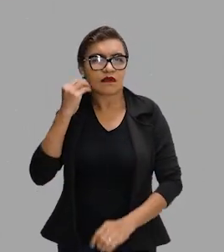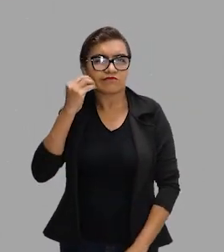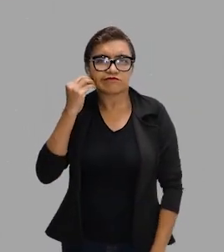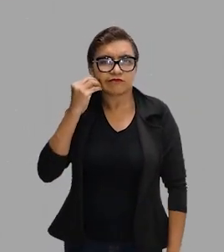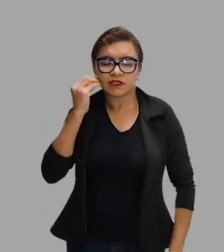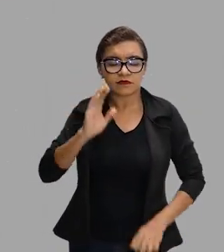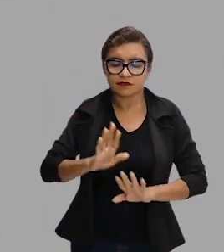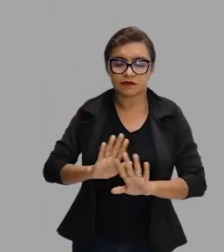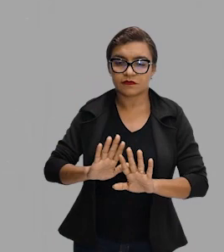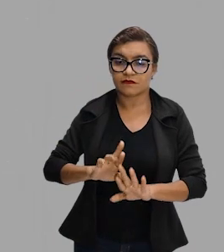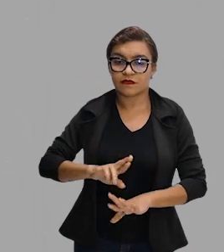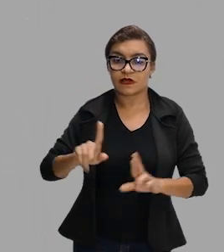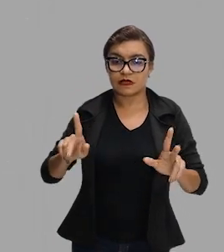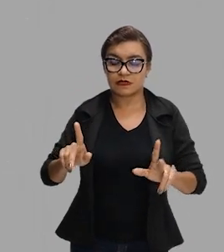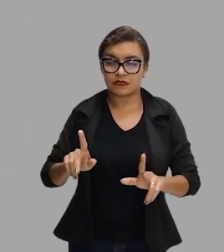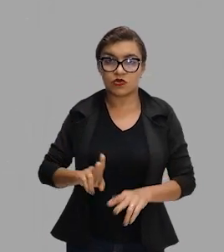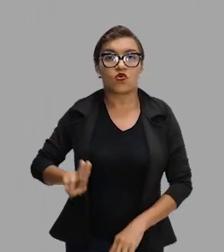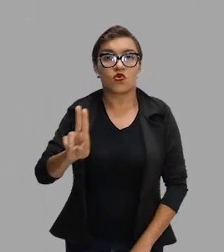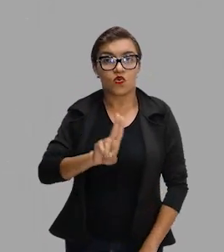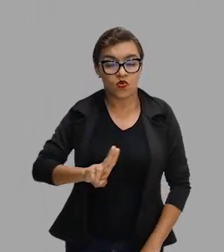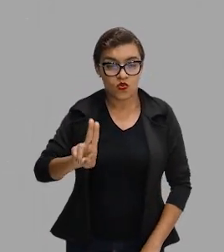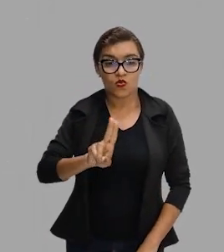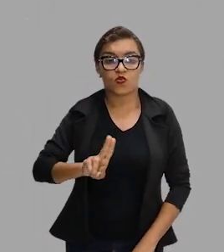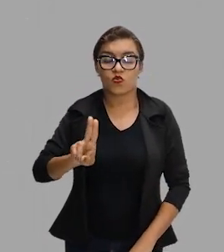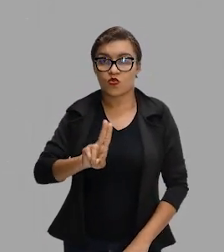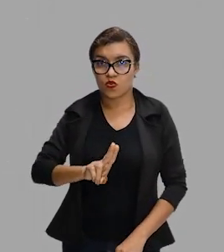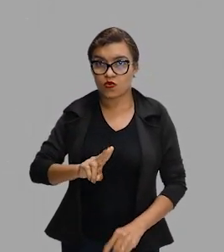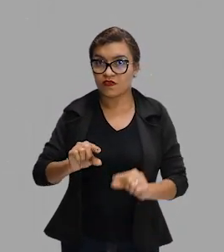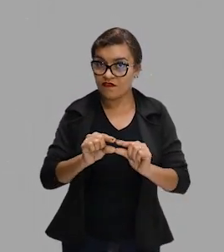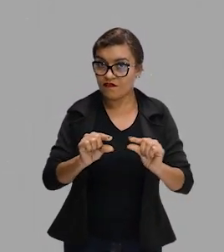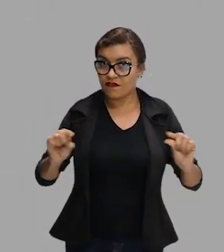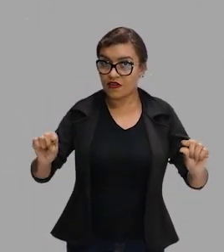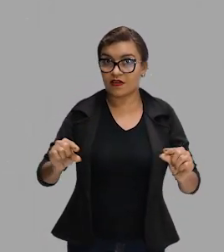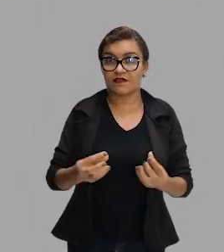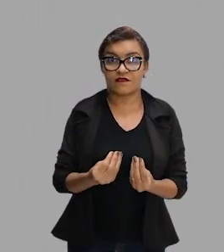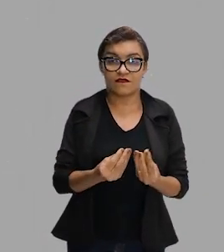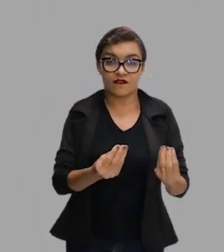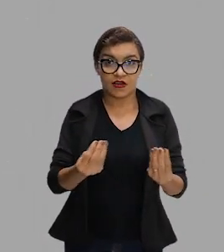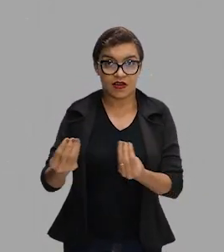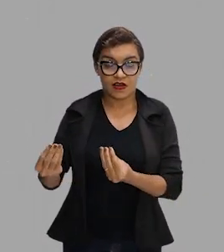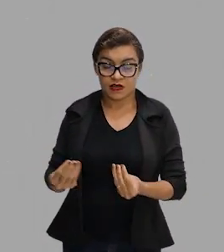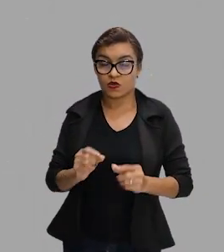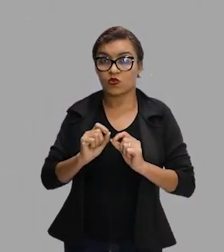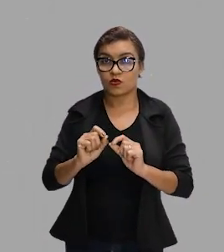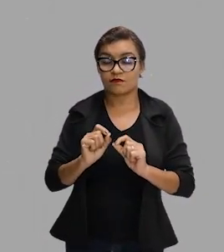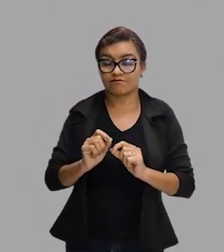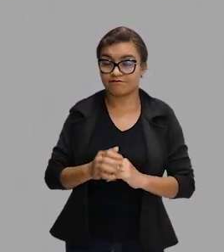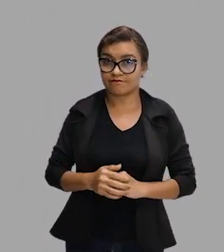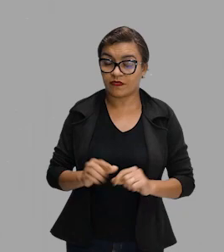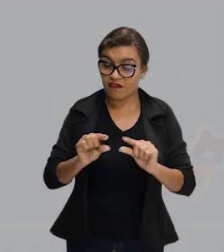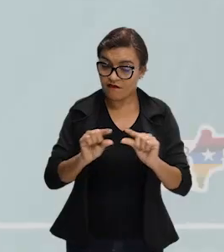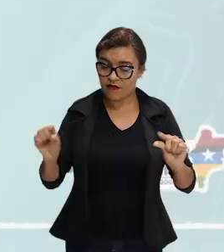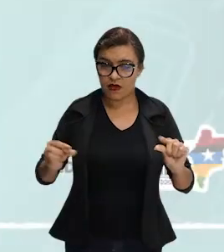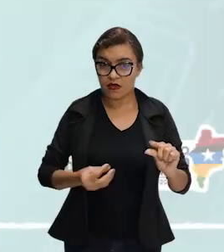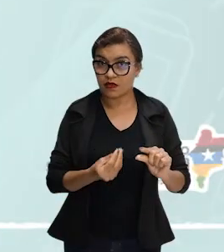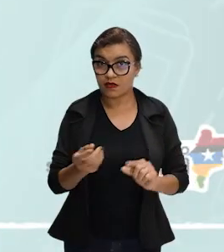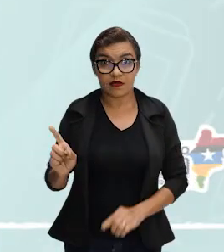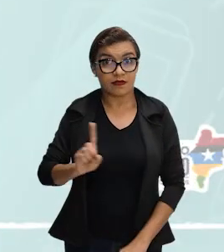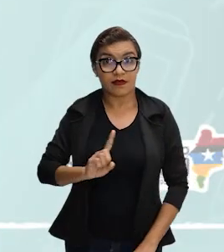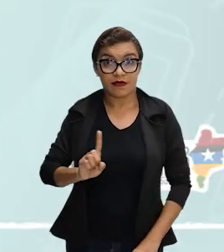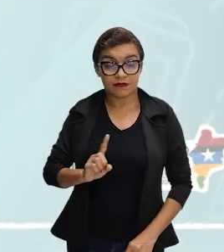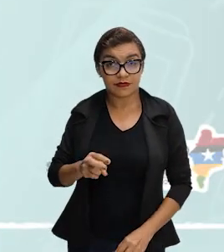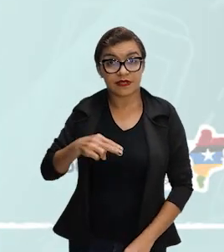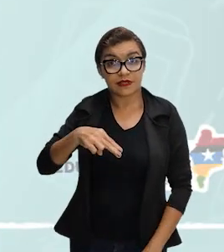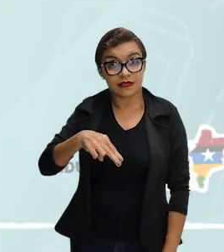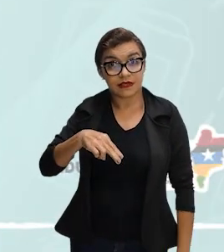experimentada. Se utiliza además en muchas oraciones subordinadas, traz uma oração negativa,